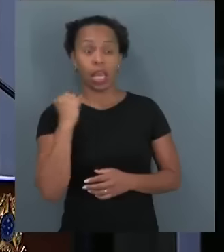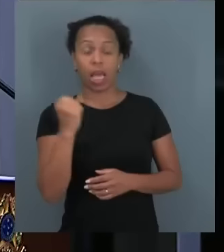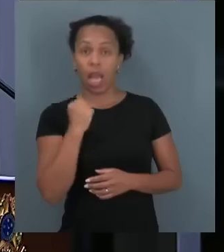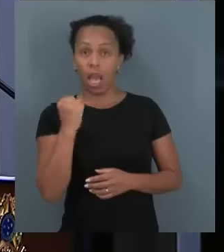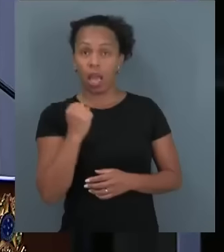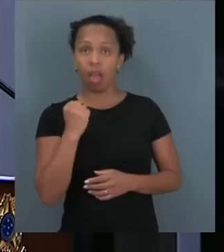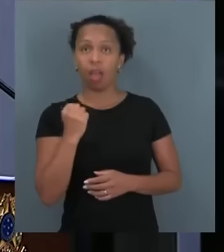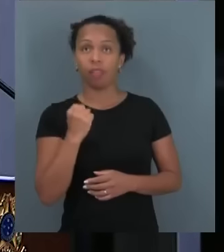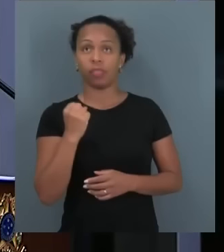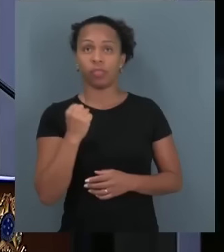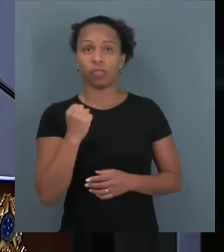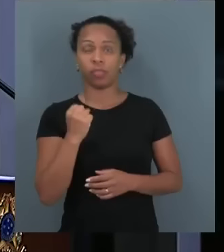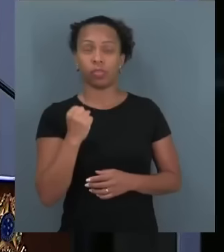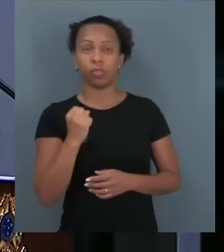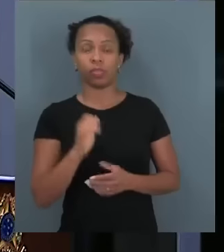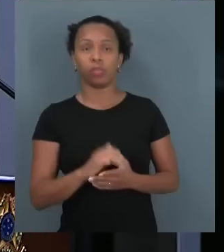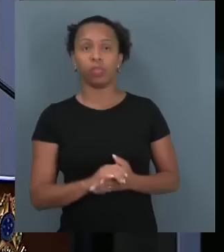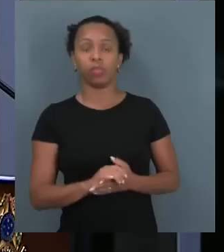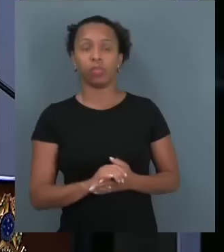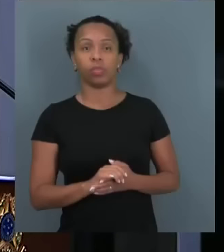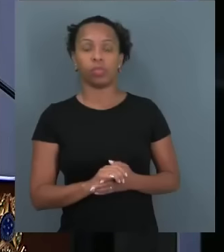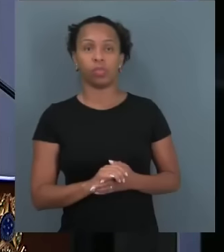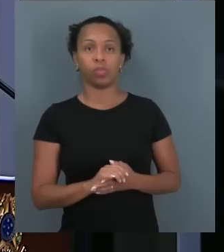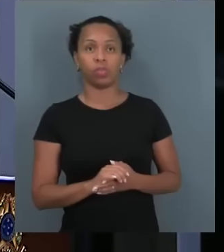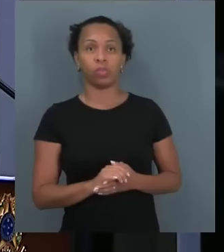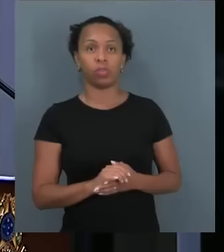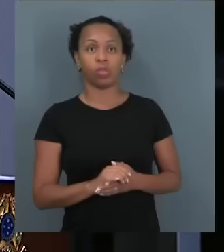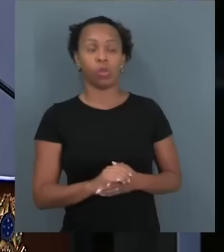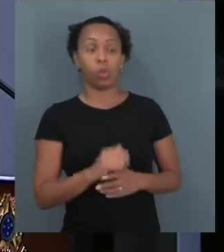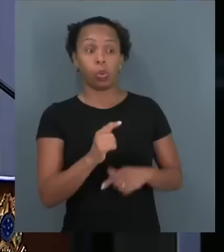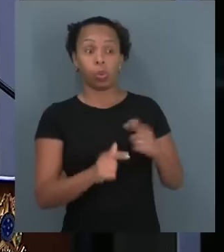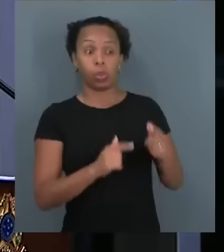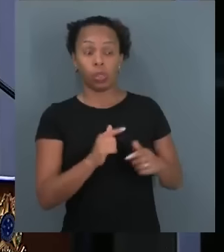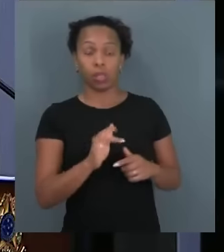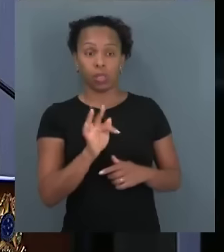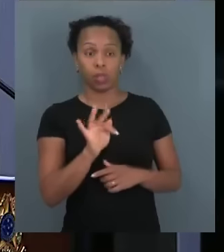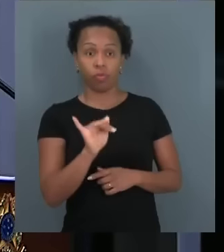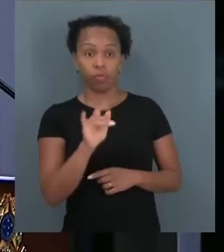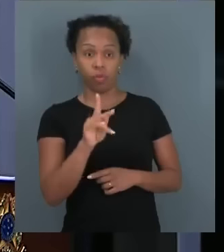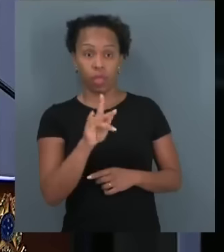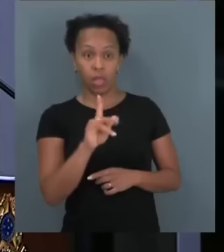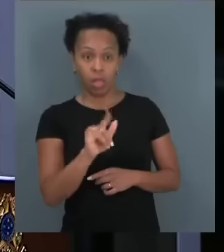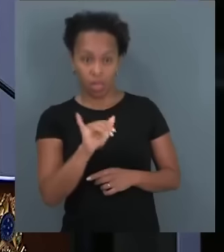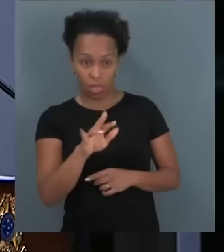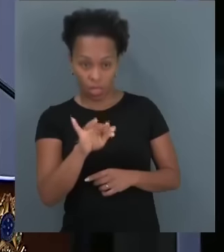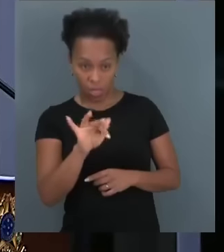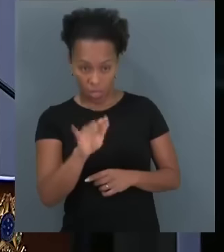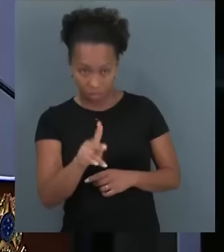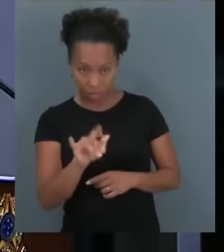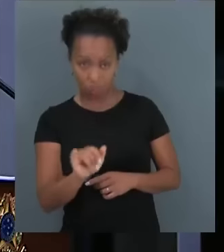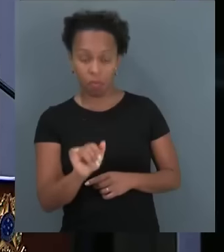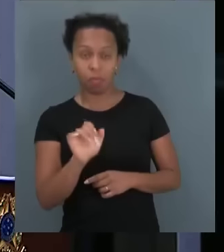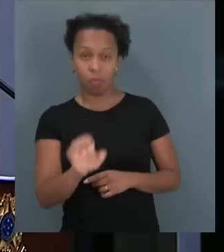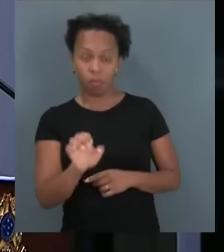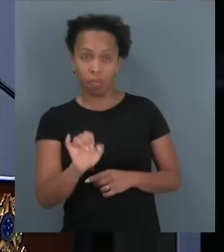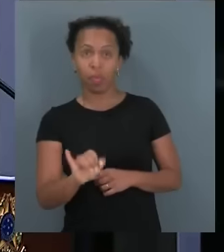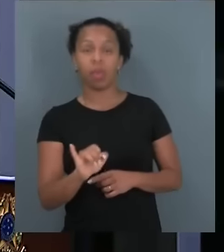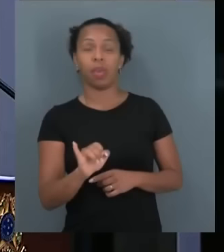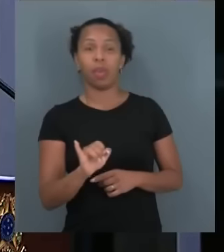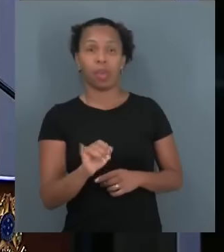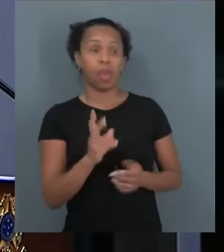o cargo que o Felipe Martins ocupava no governo que a senhora era ministra é o mesmo que o